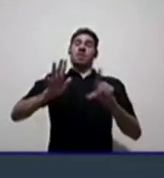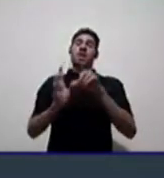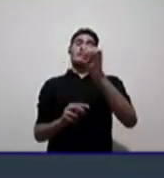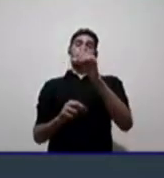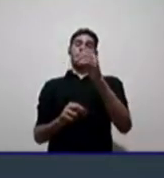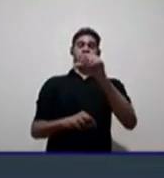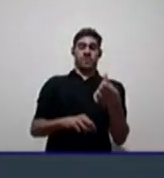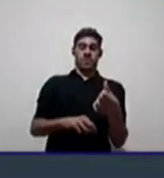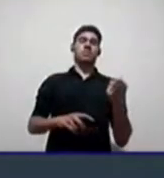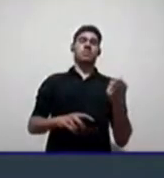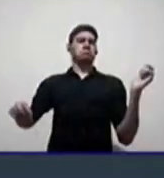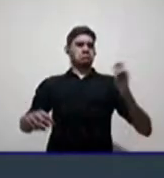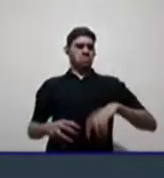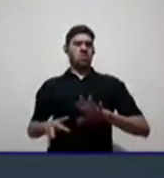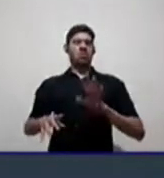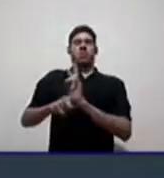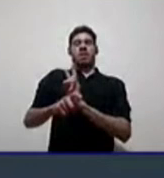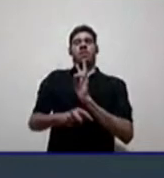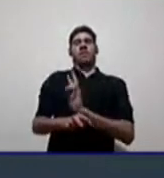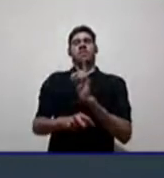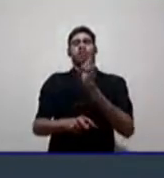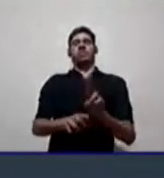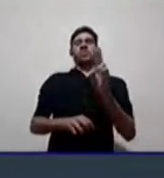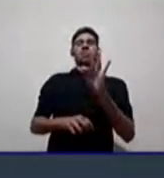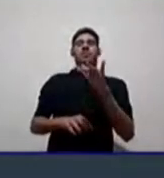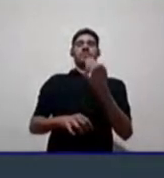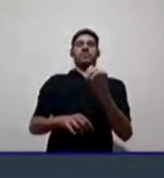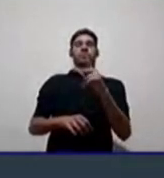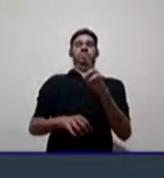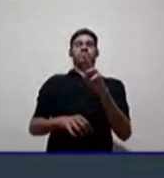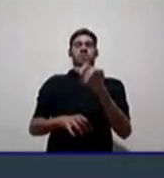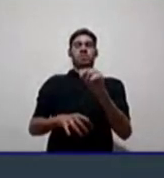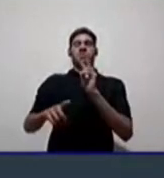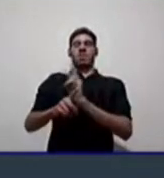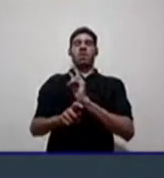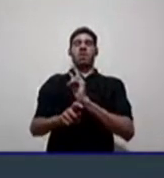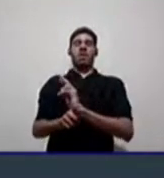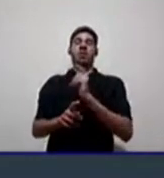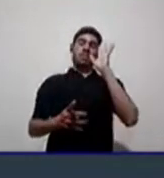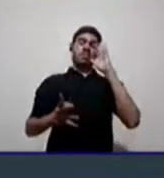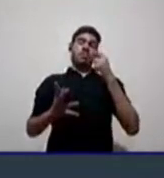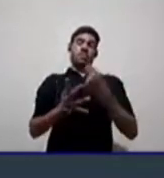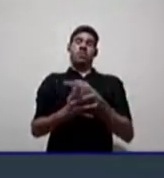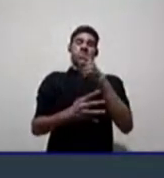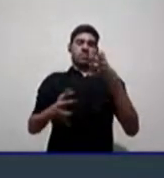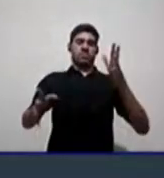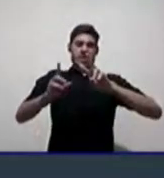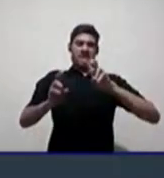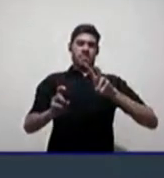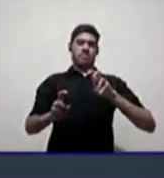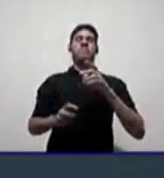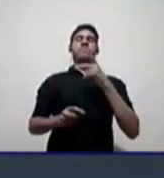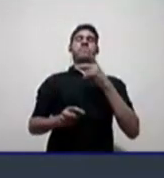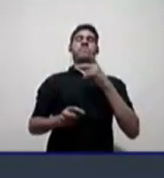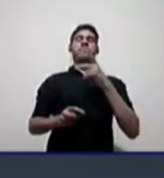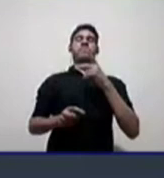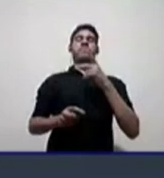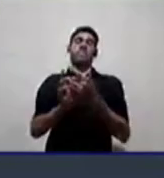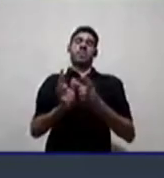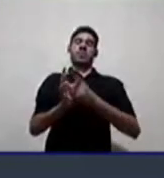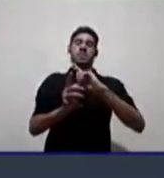portanto, defeso utilizar as verbas do fundo partidário para o cumprimento desse fim, fecho aspas, e cito precedente